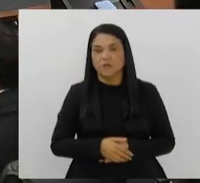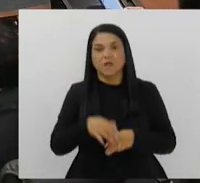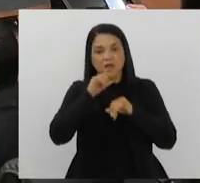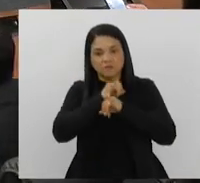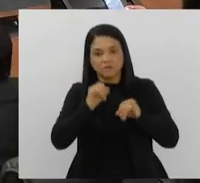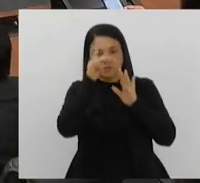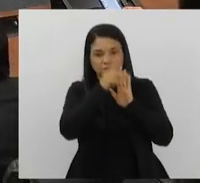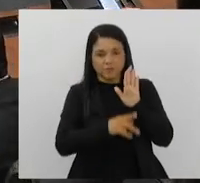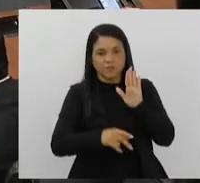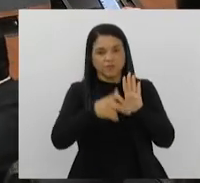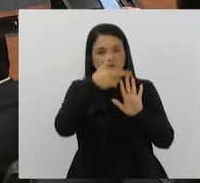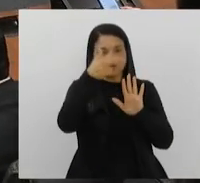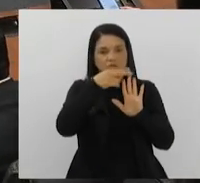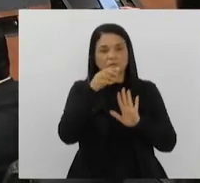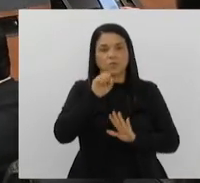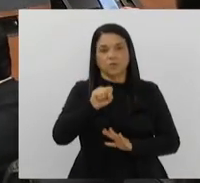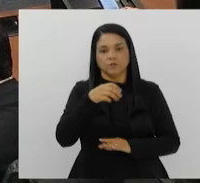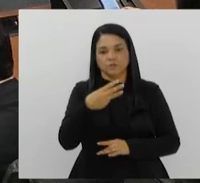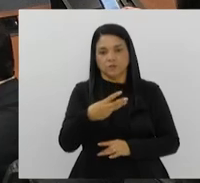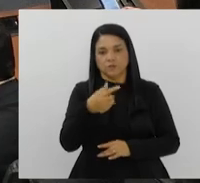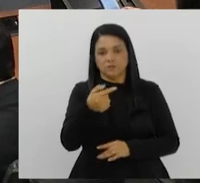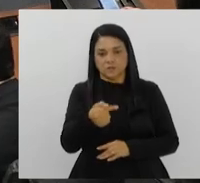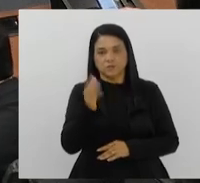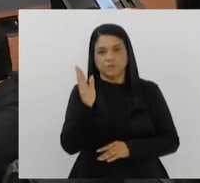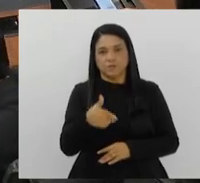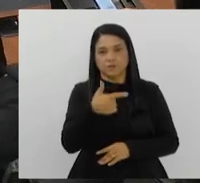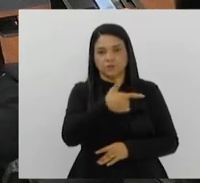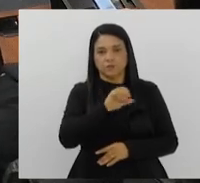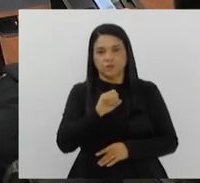Anuncio o projeto de resolução número